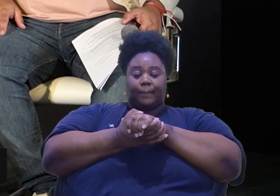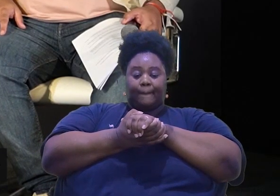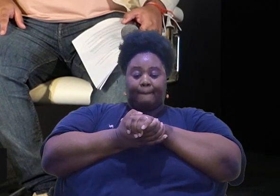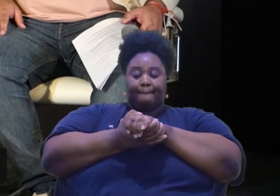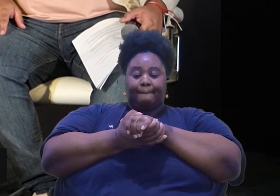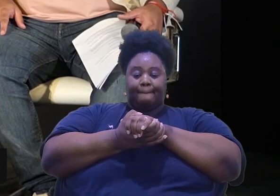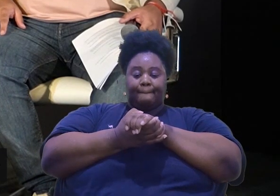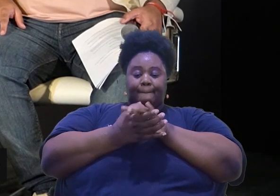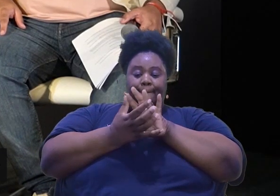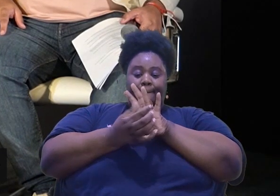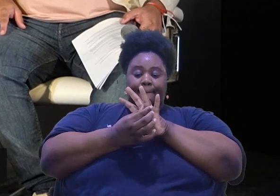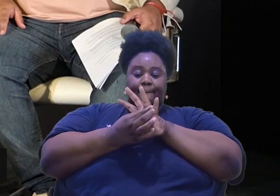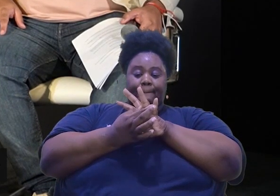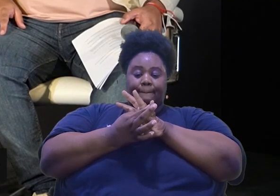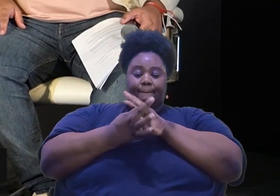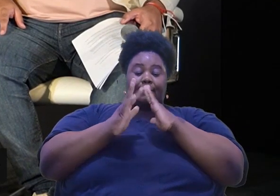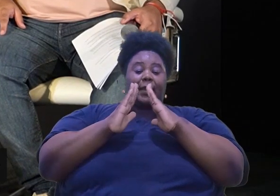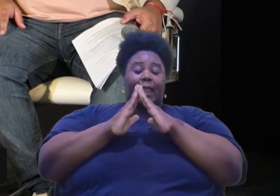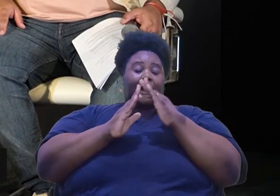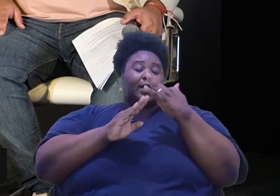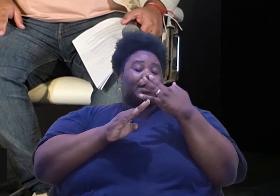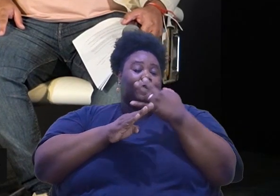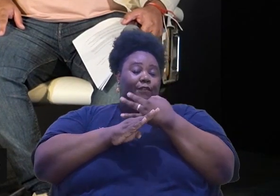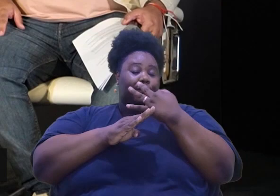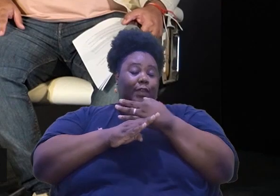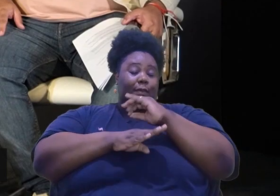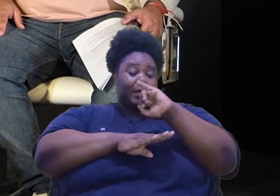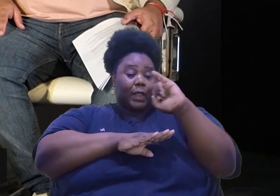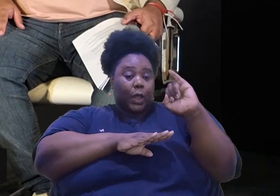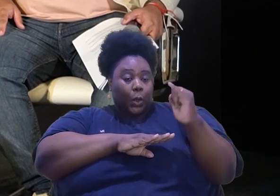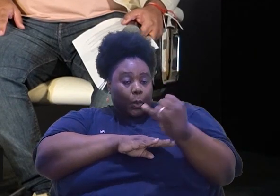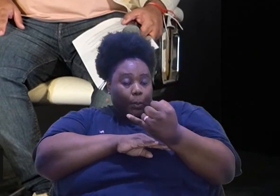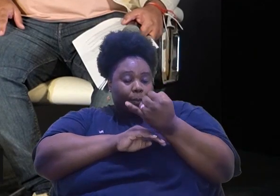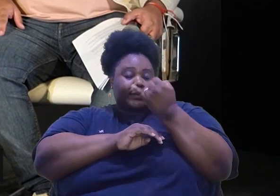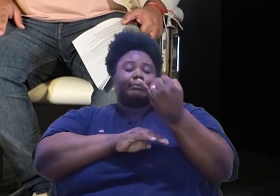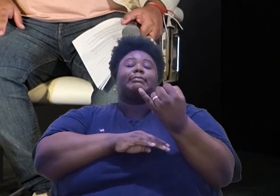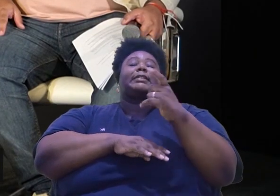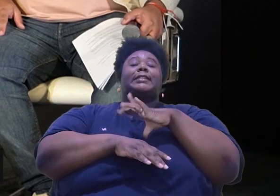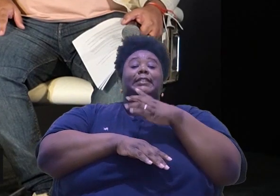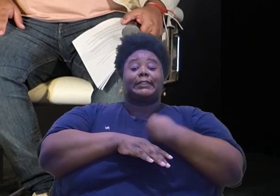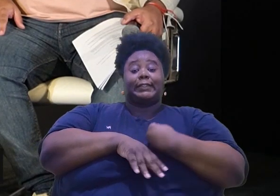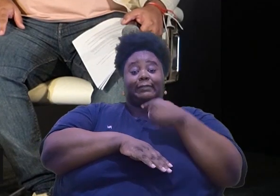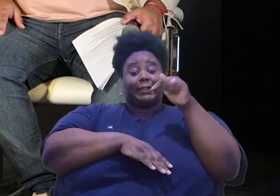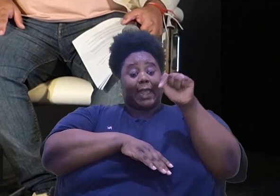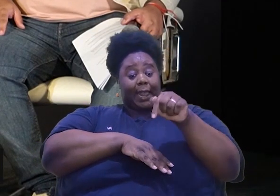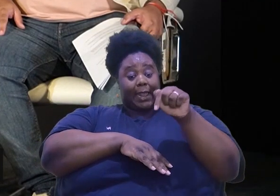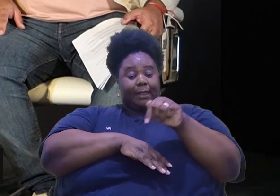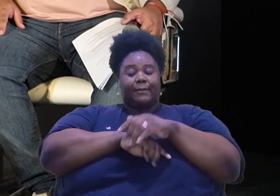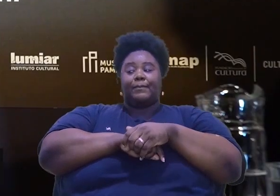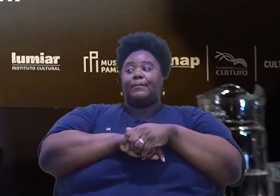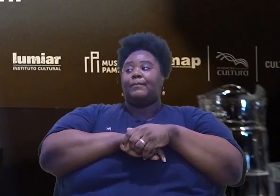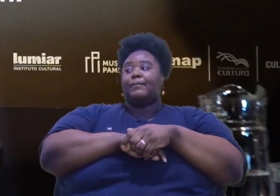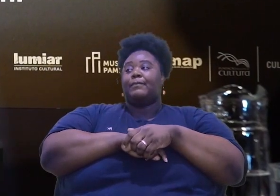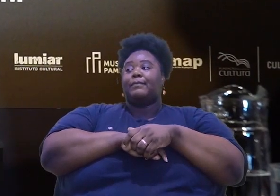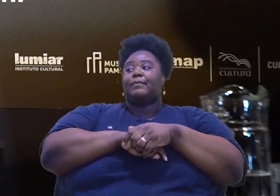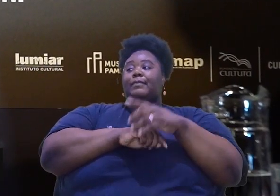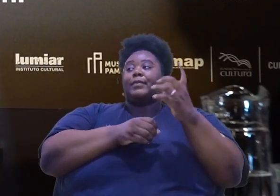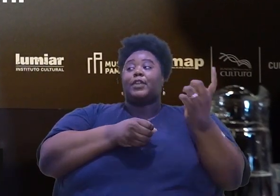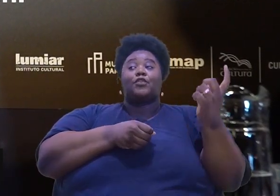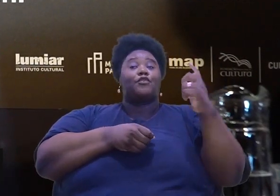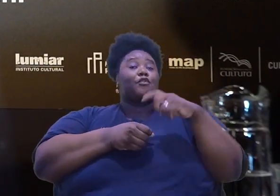o Centro Cultural Fiat, né, pela oportunidade de estar aqui E voltar a